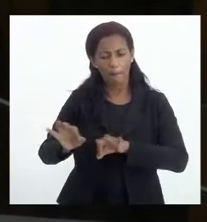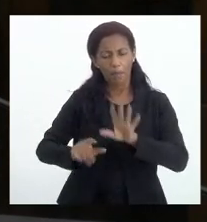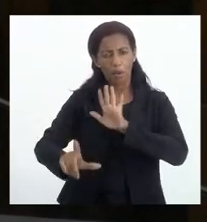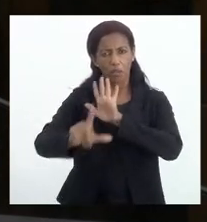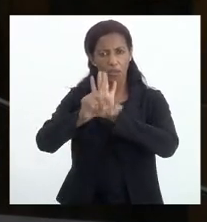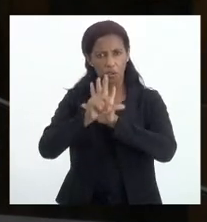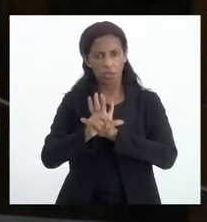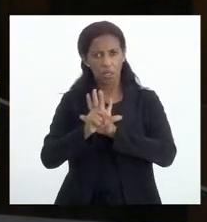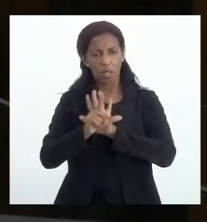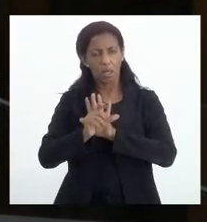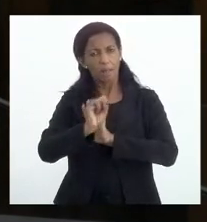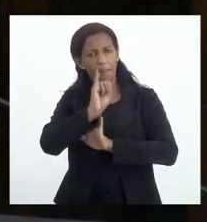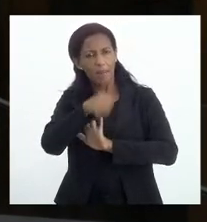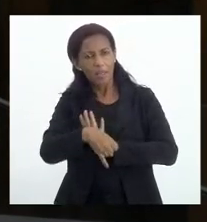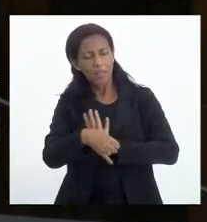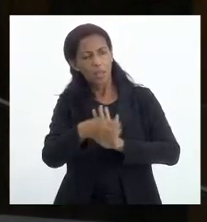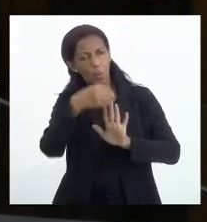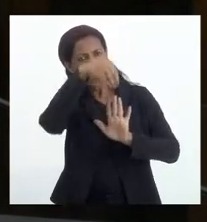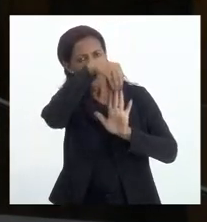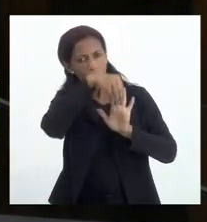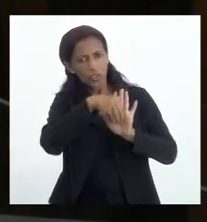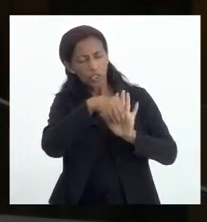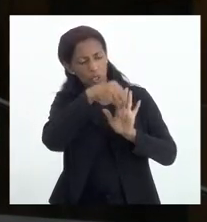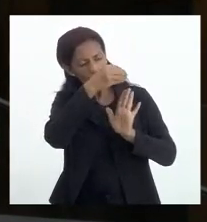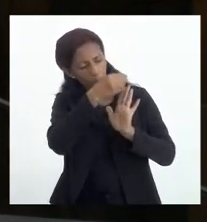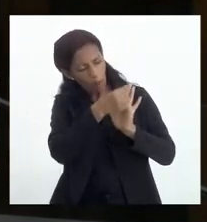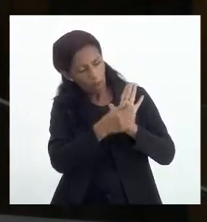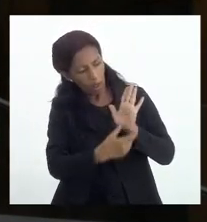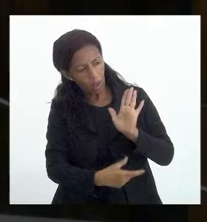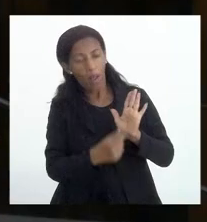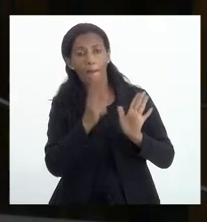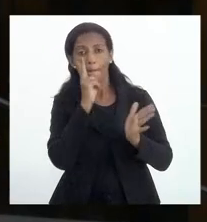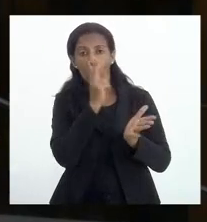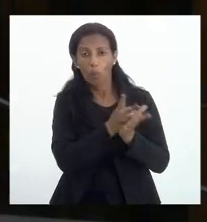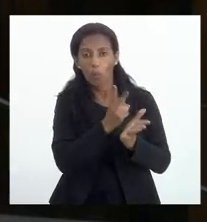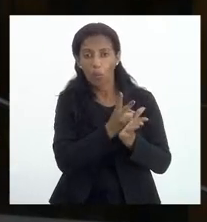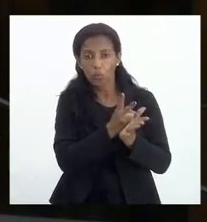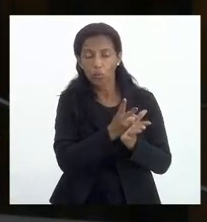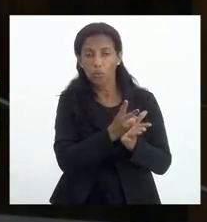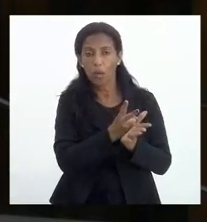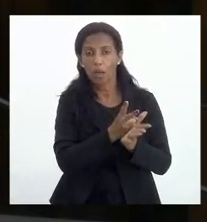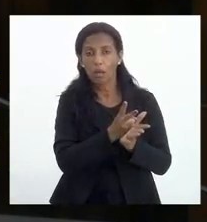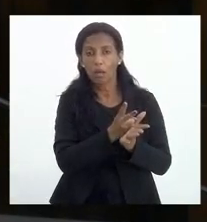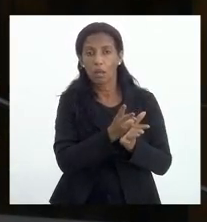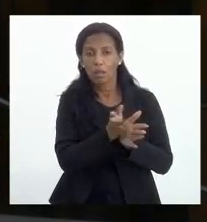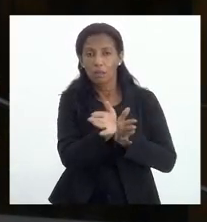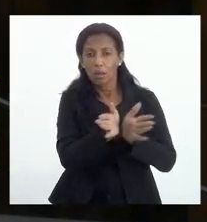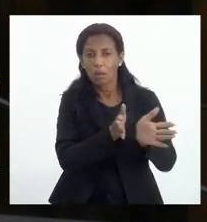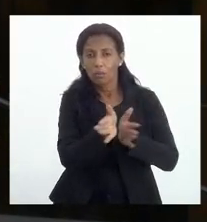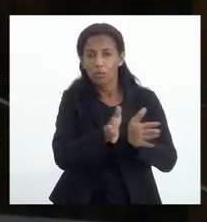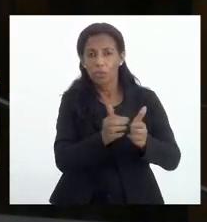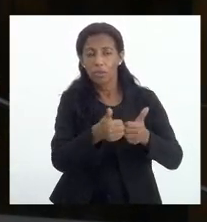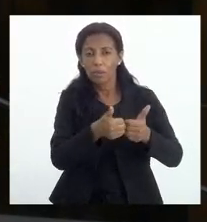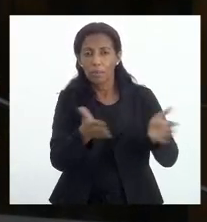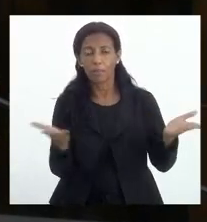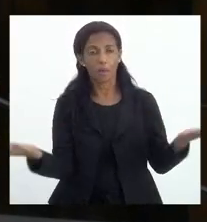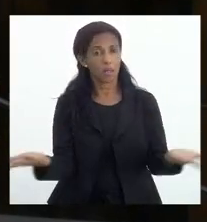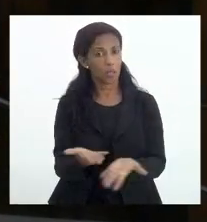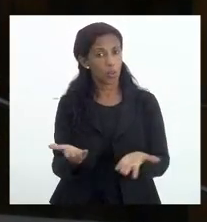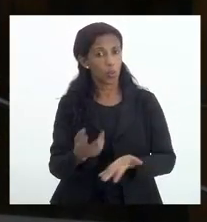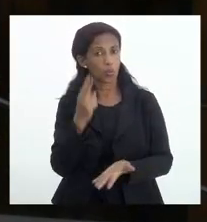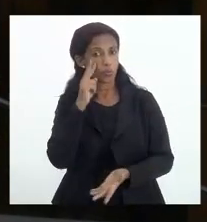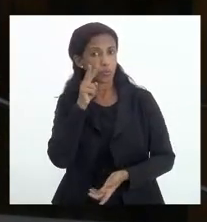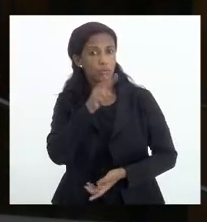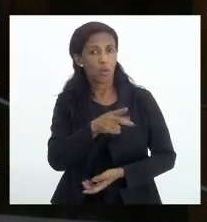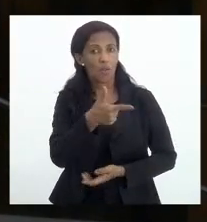mas sim, como está escrito no projeto, manter essa alternativa aberta para que hoje nós tenhamos